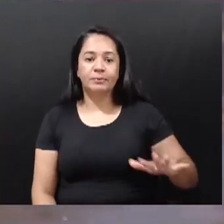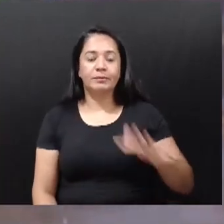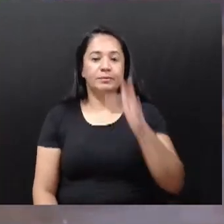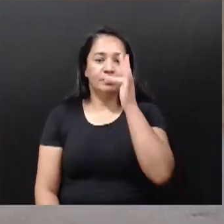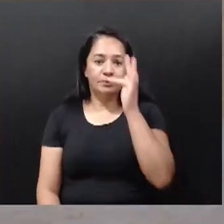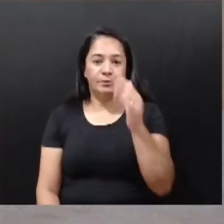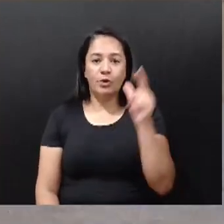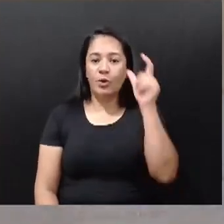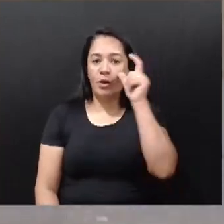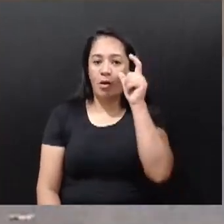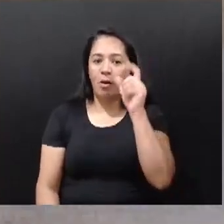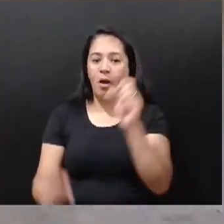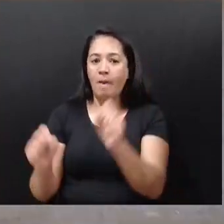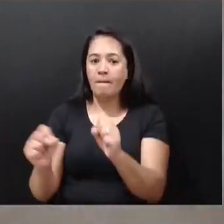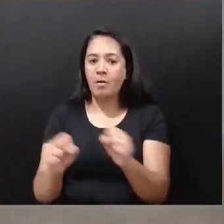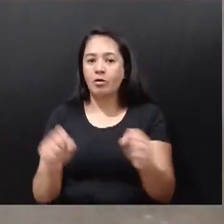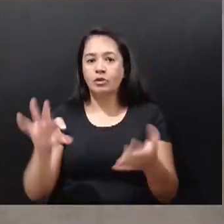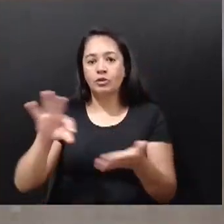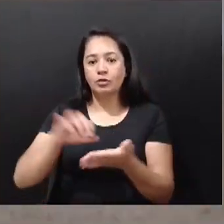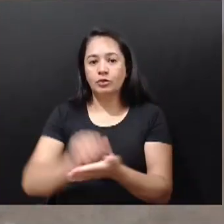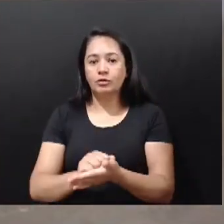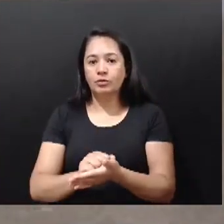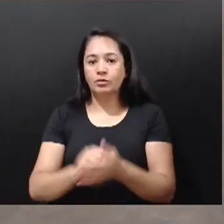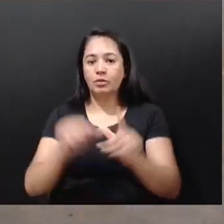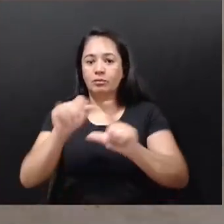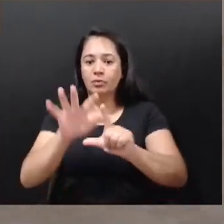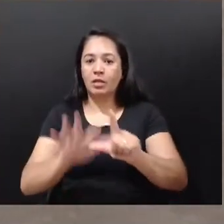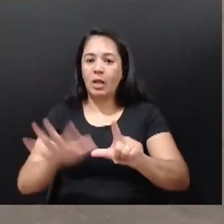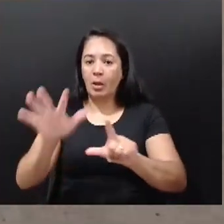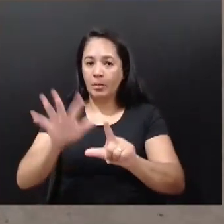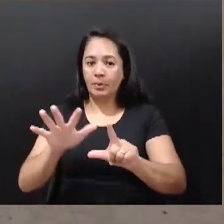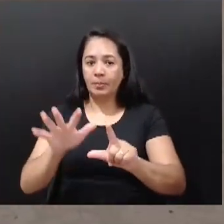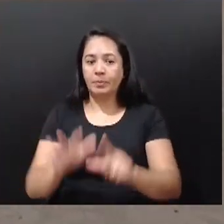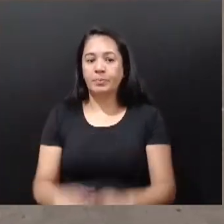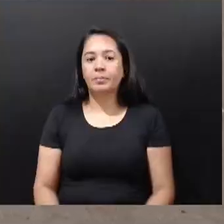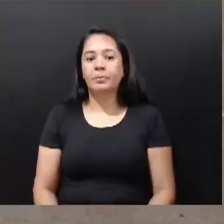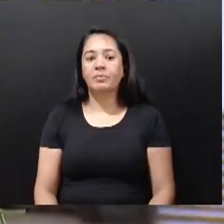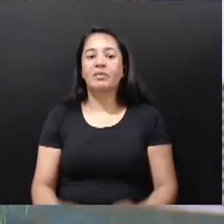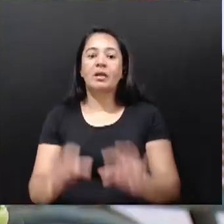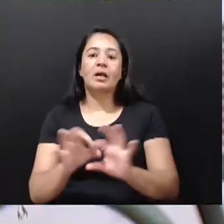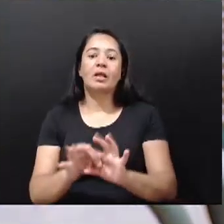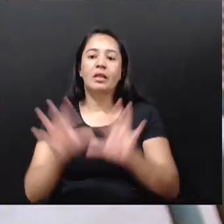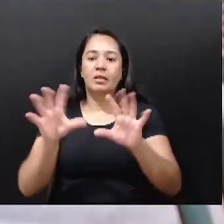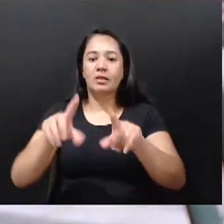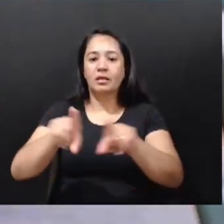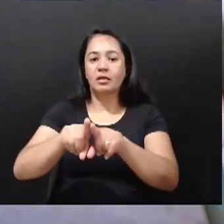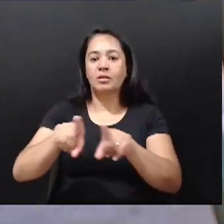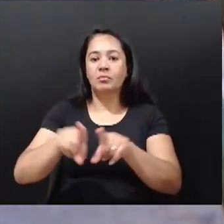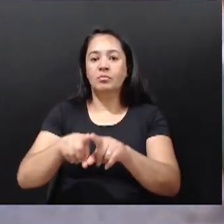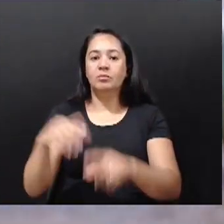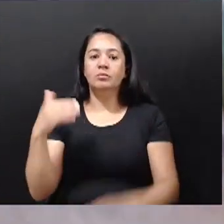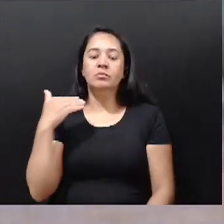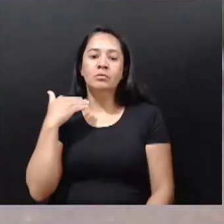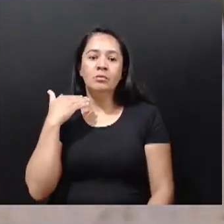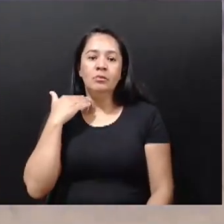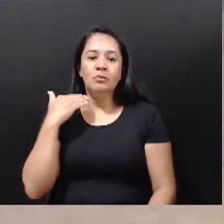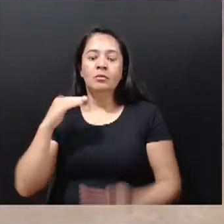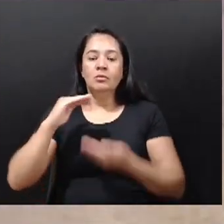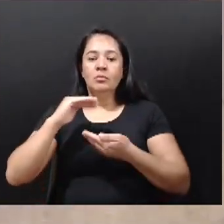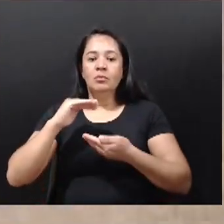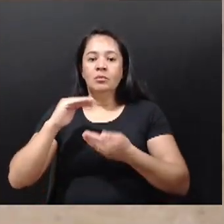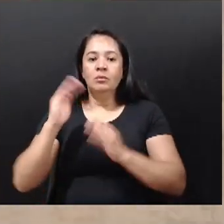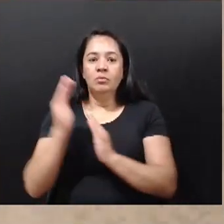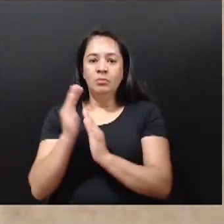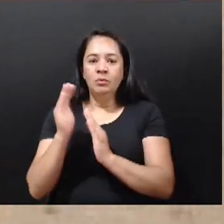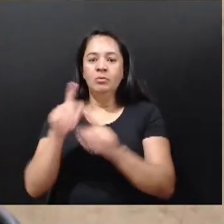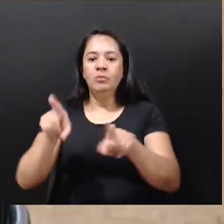realizar a inscrição pela plataforma eletrônica Licitações e do Banco do Brasil e também no site oficial da Ceasa